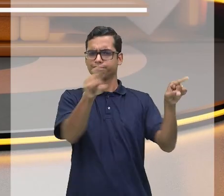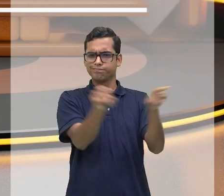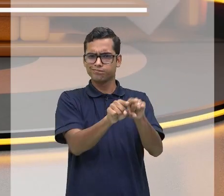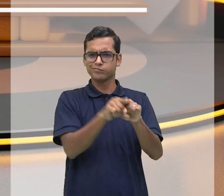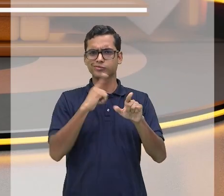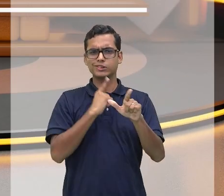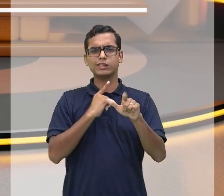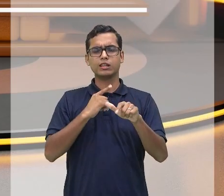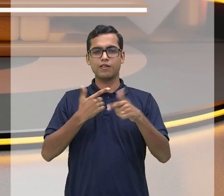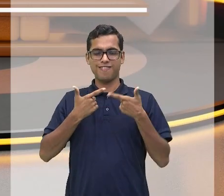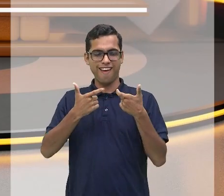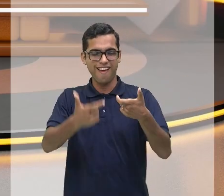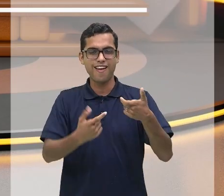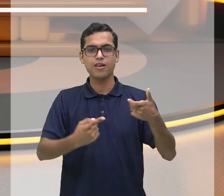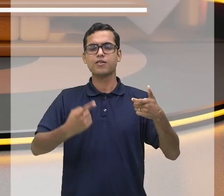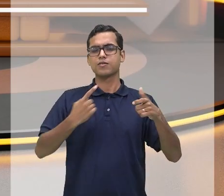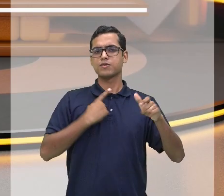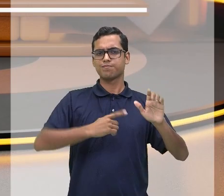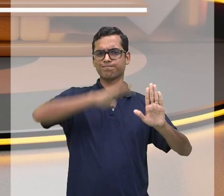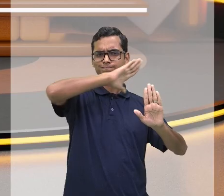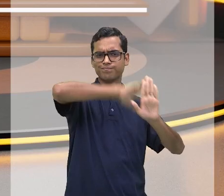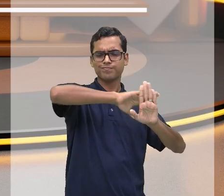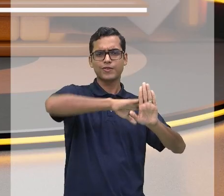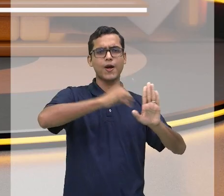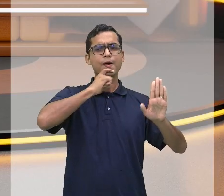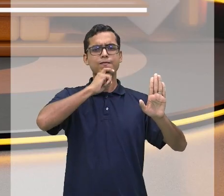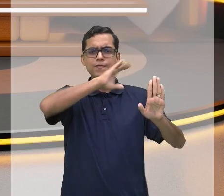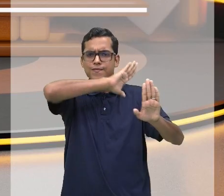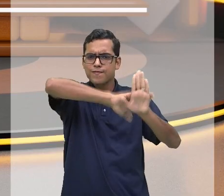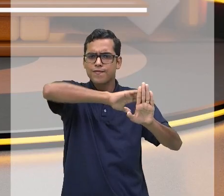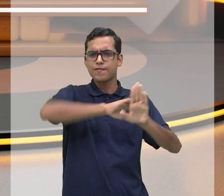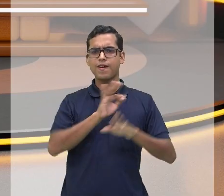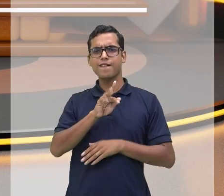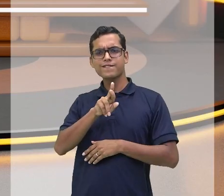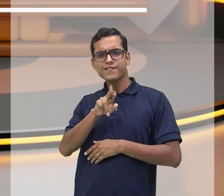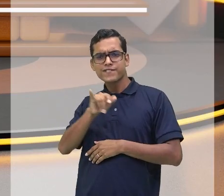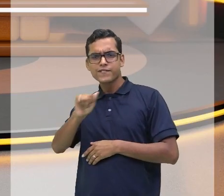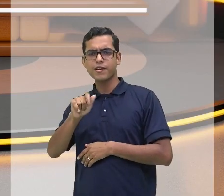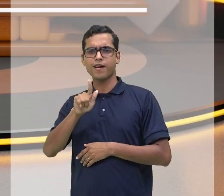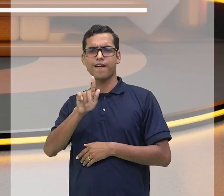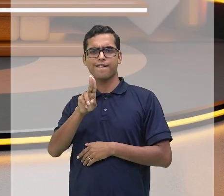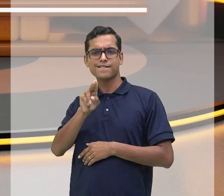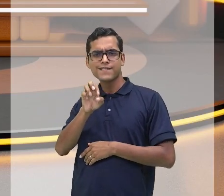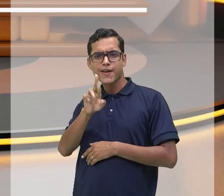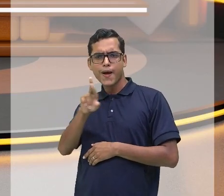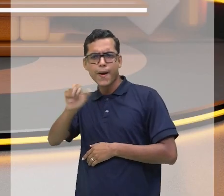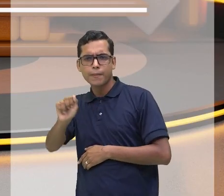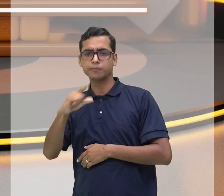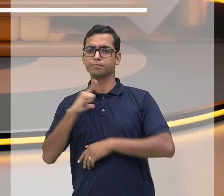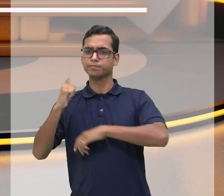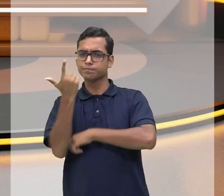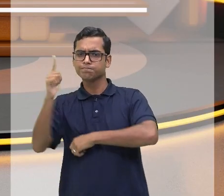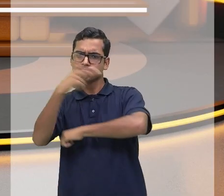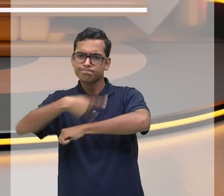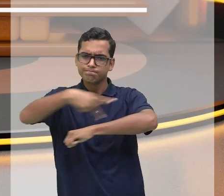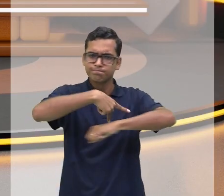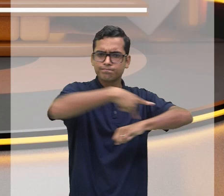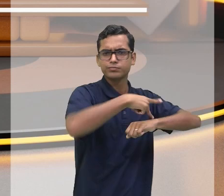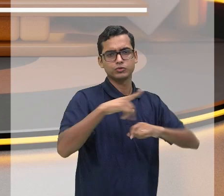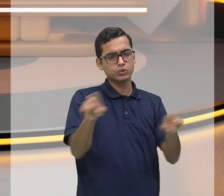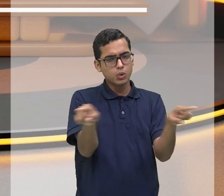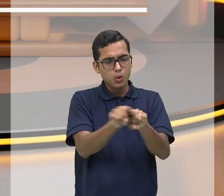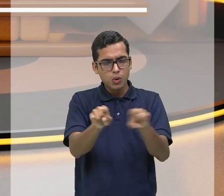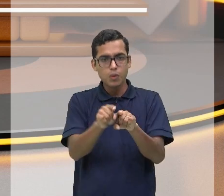Fria, tá? E com o fim da Guerra Fria, né, teve-se também aí quebras de alguns países, e um deles foi